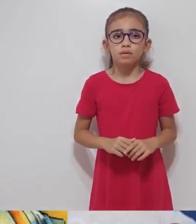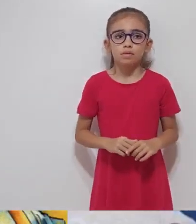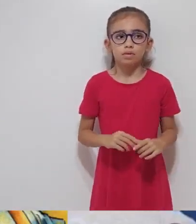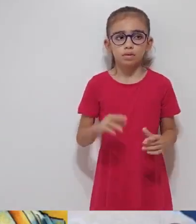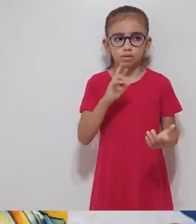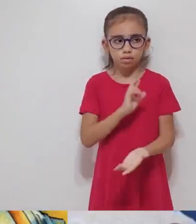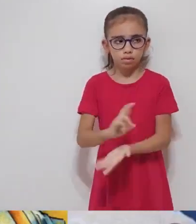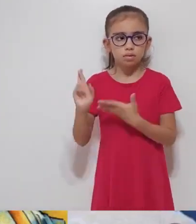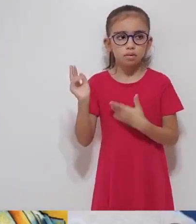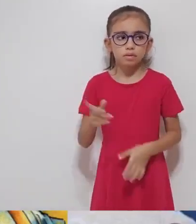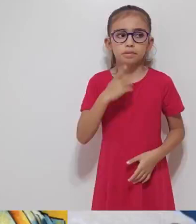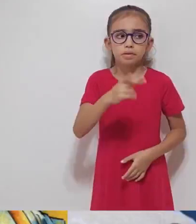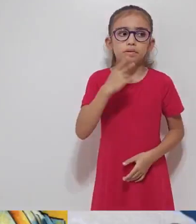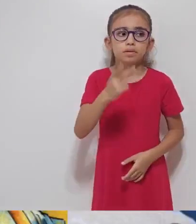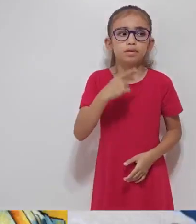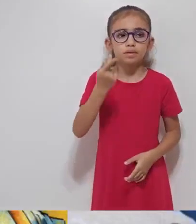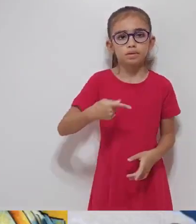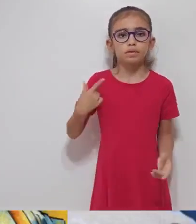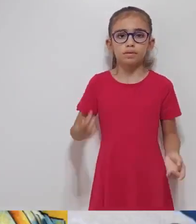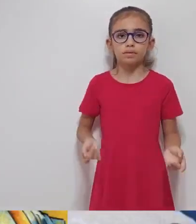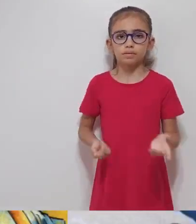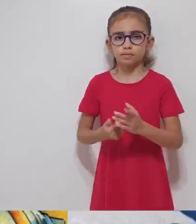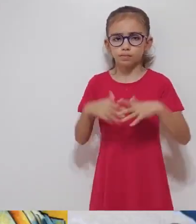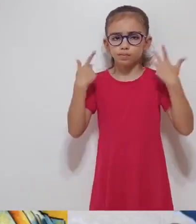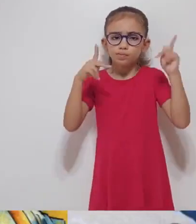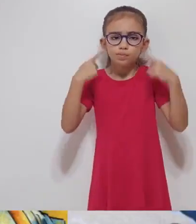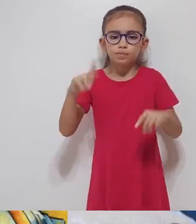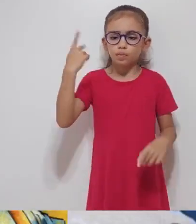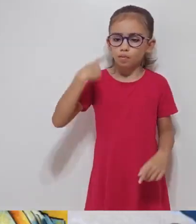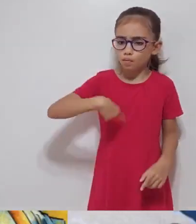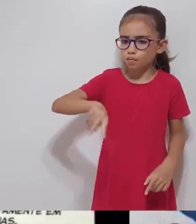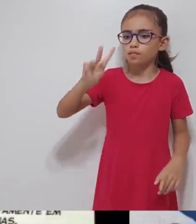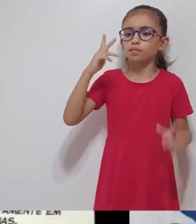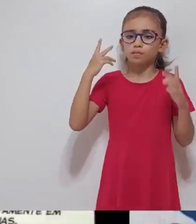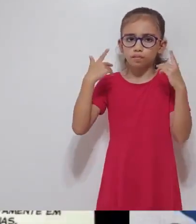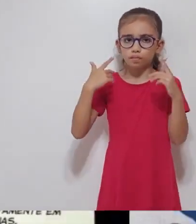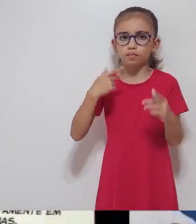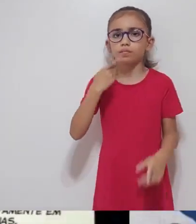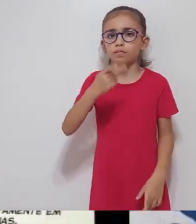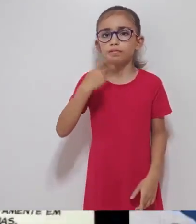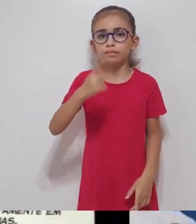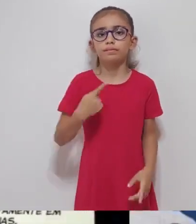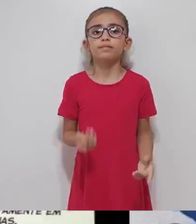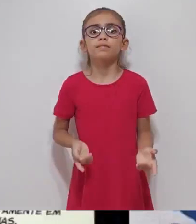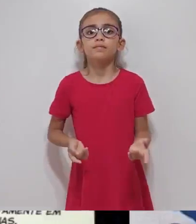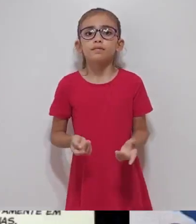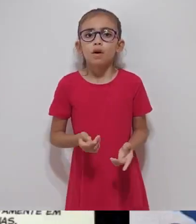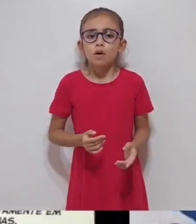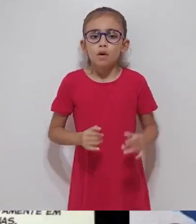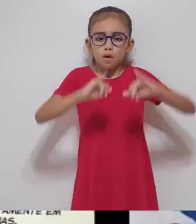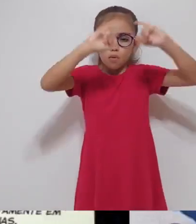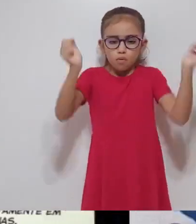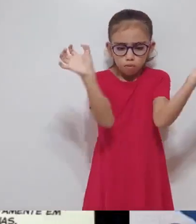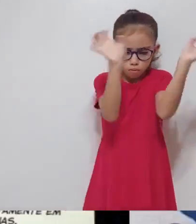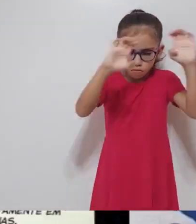naquele tempo o Senhor falava com os profetas para falar com o povo. E Jezabel mandou